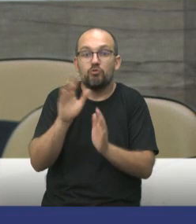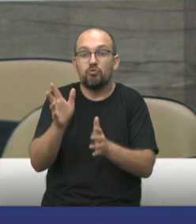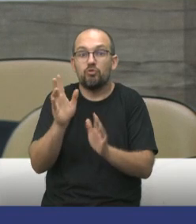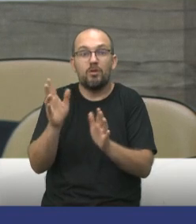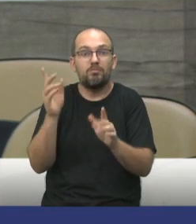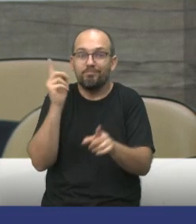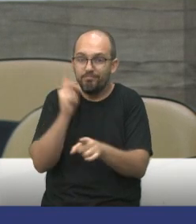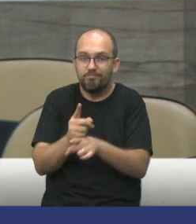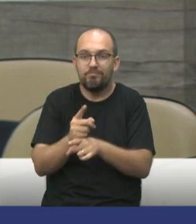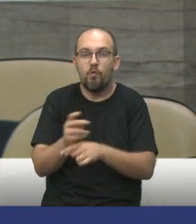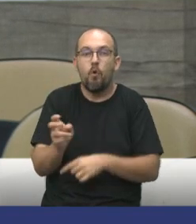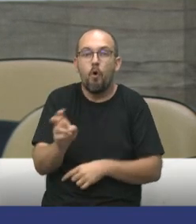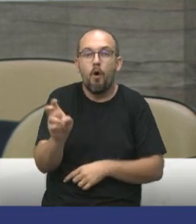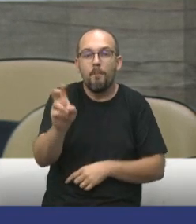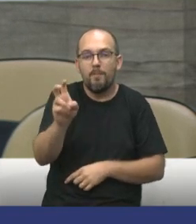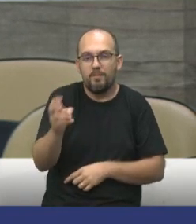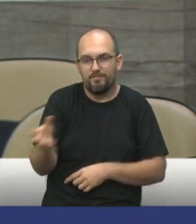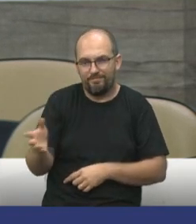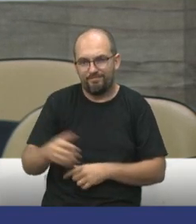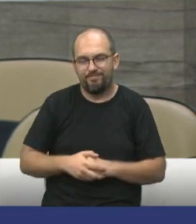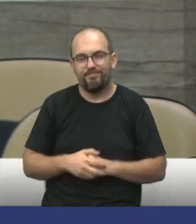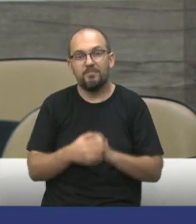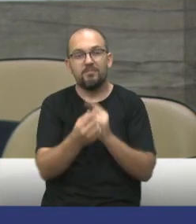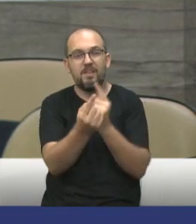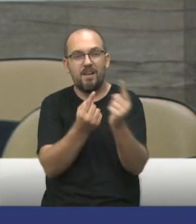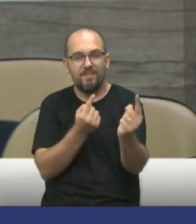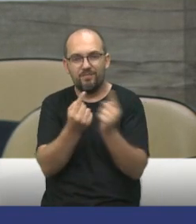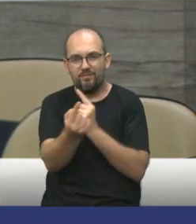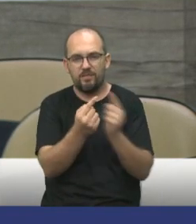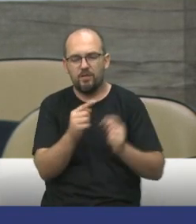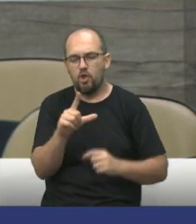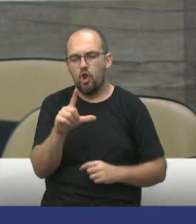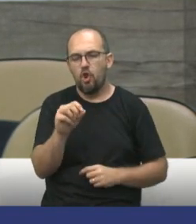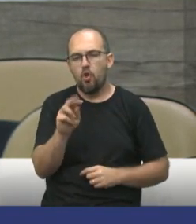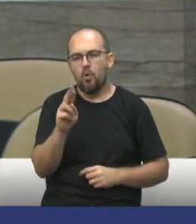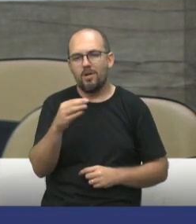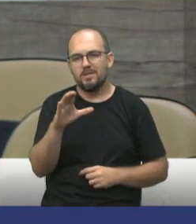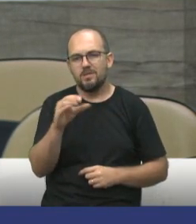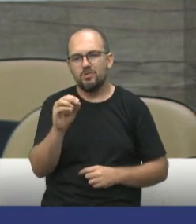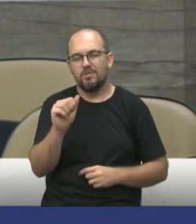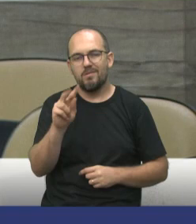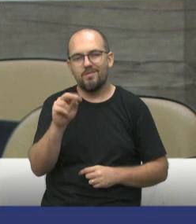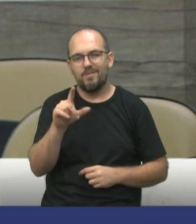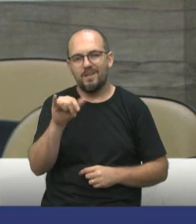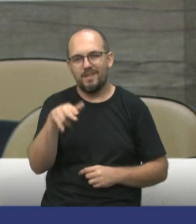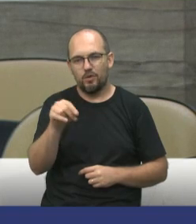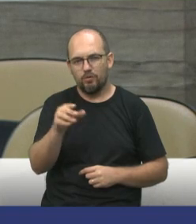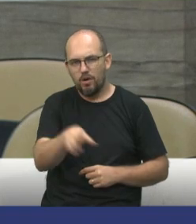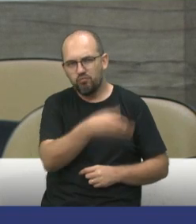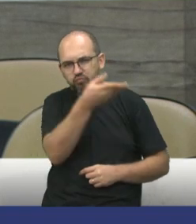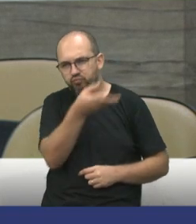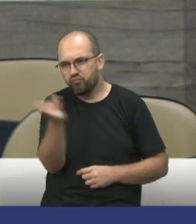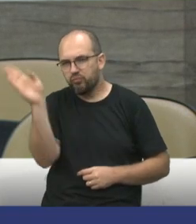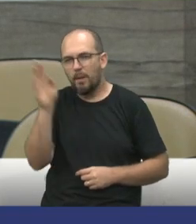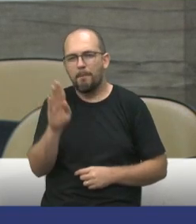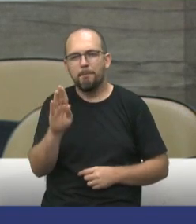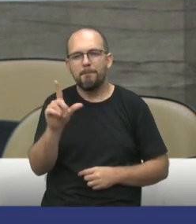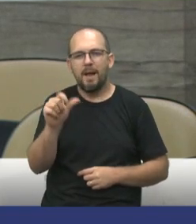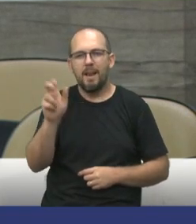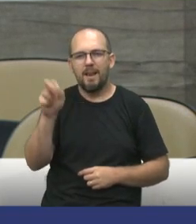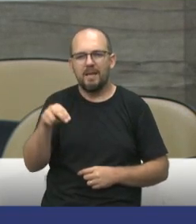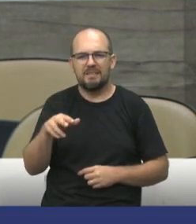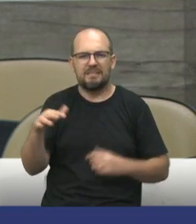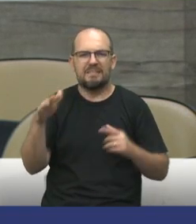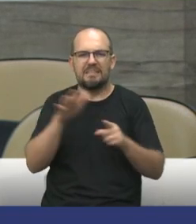aquela avenida Alameda Lourenço Avelino, que liga para o Jardim Sempre Verde e João Balan, que é bastante